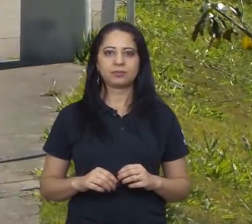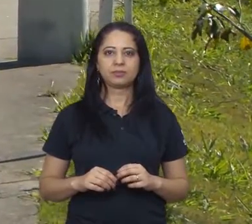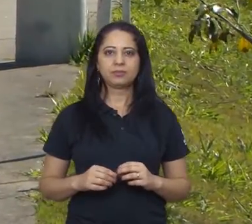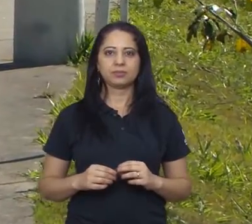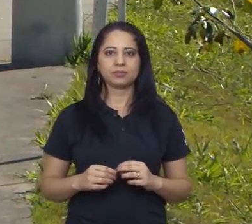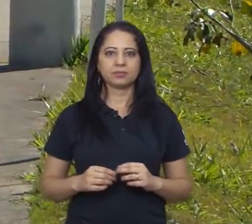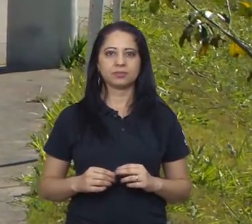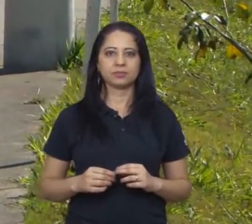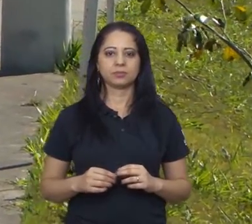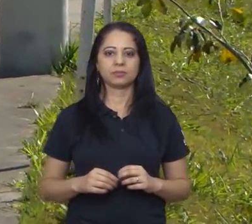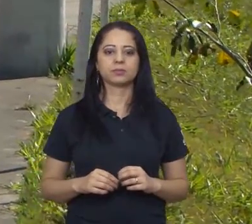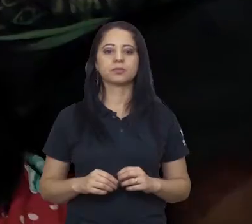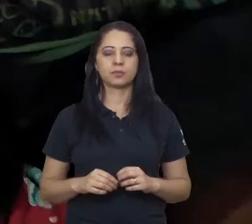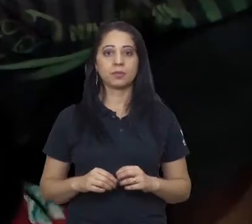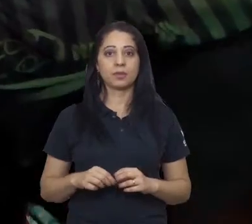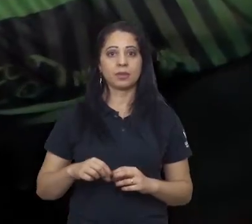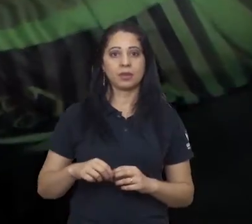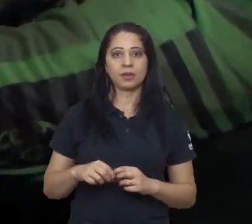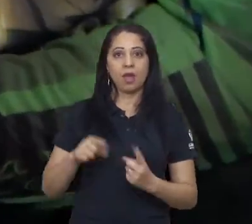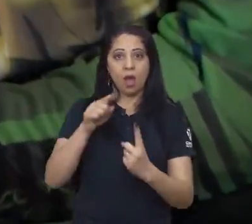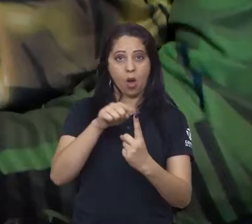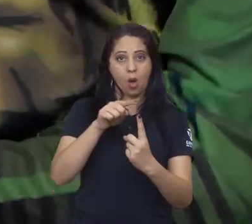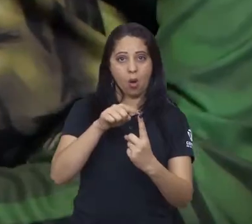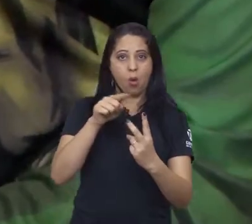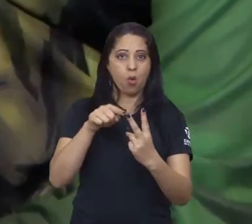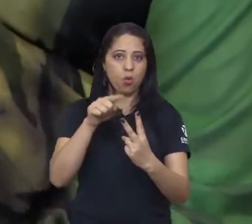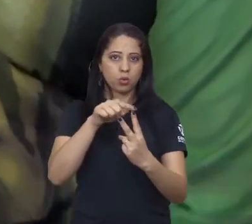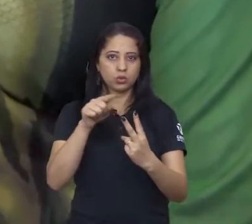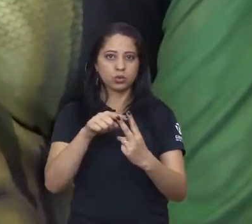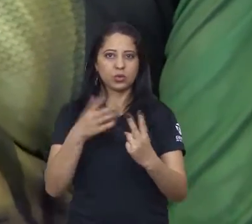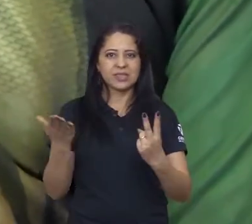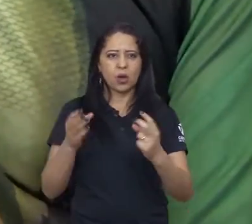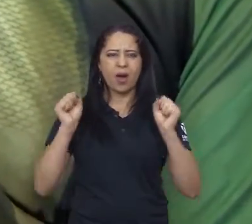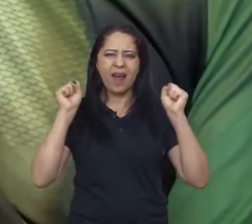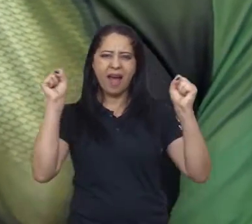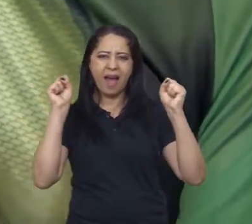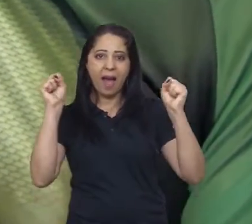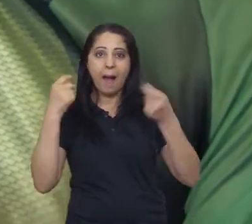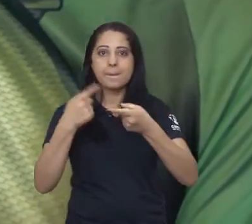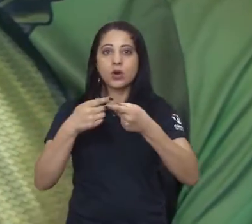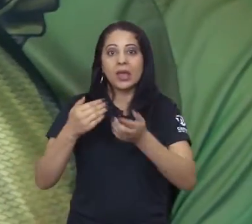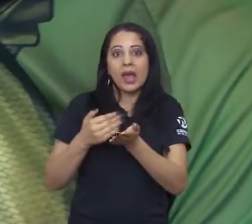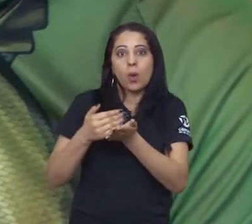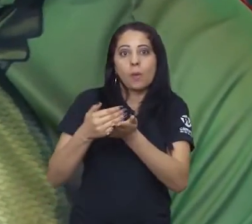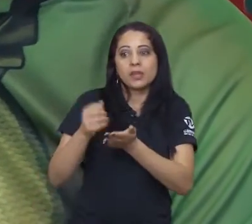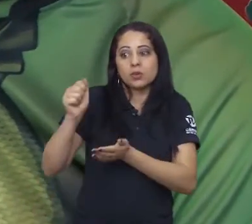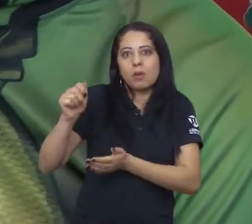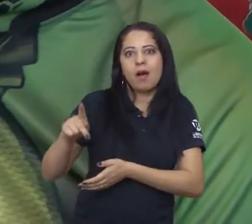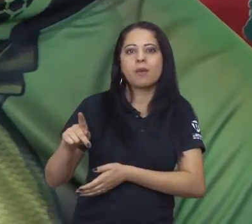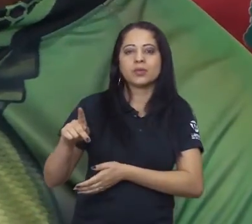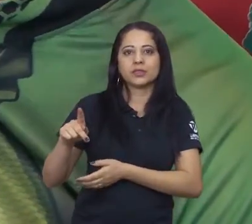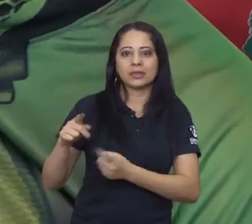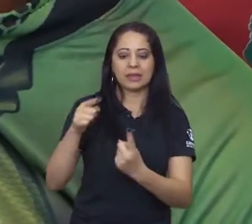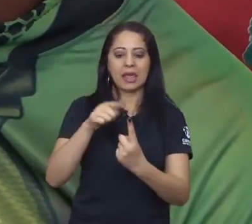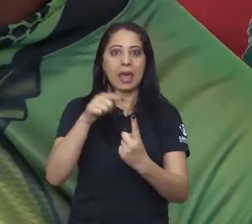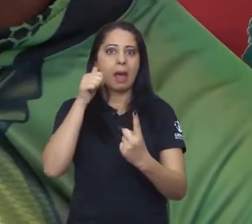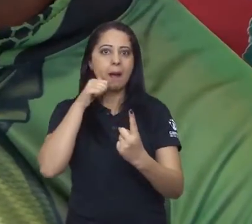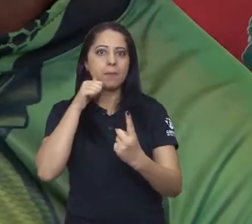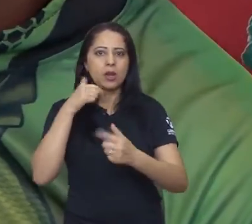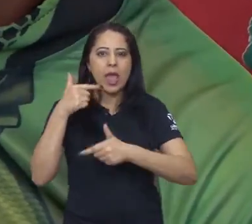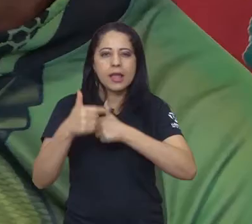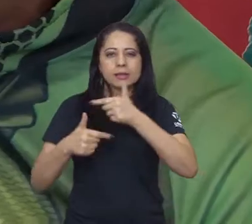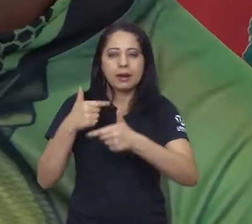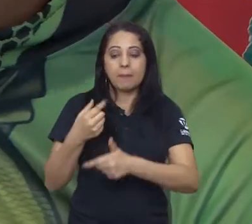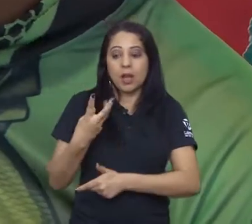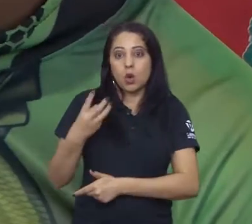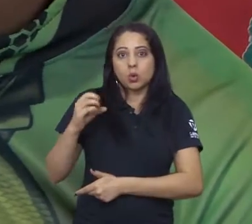vida meir e José Antônio estão comemorando o início da aposentadoria ela trabalhou mais de